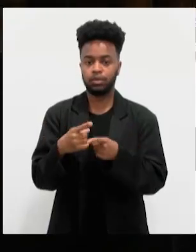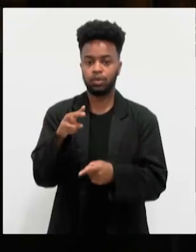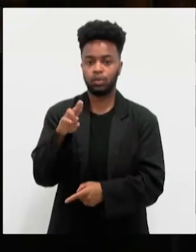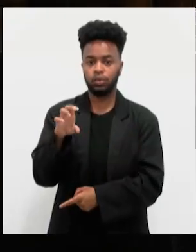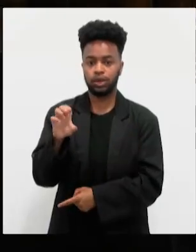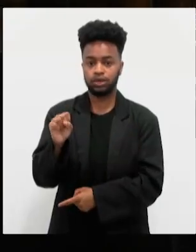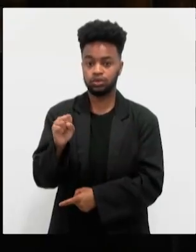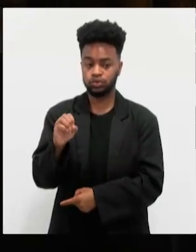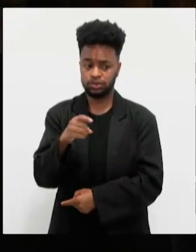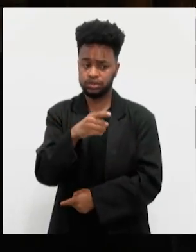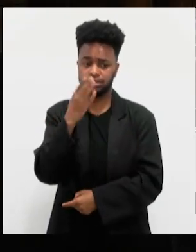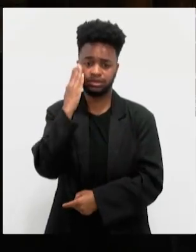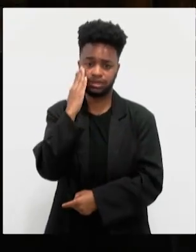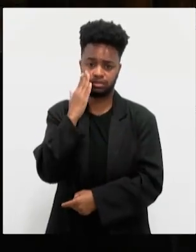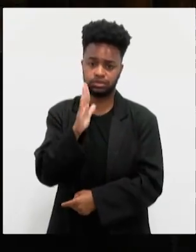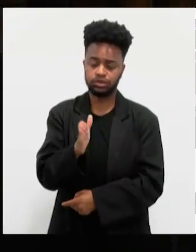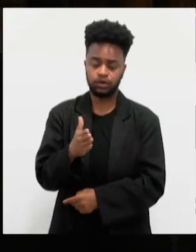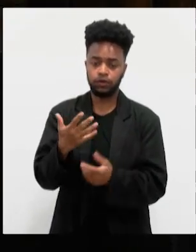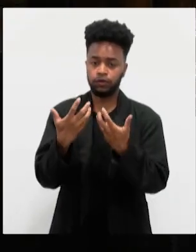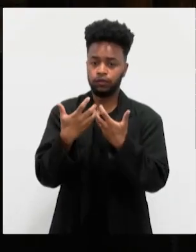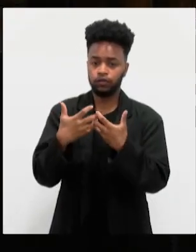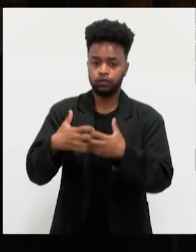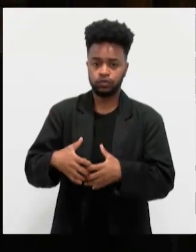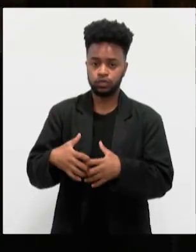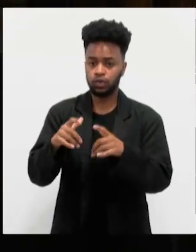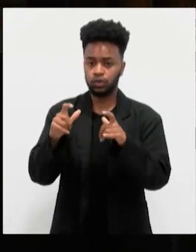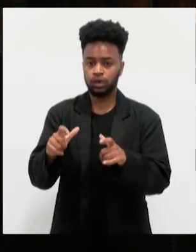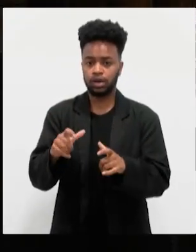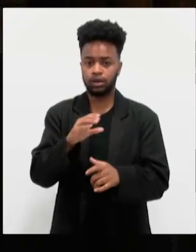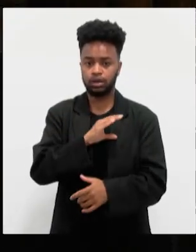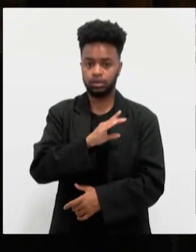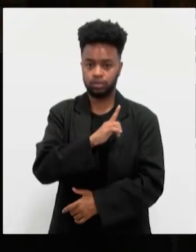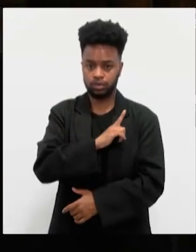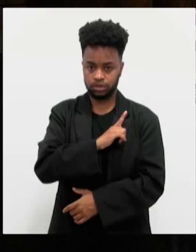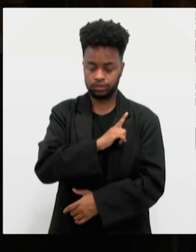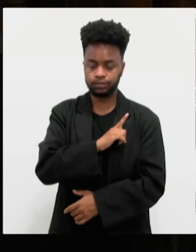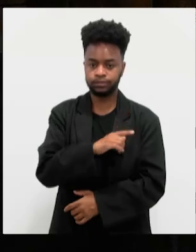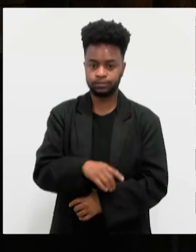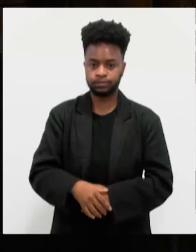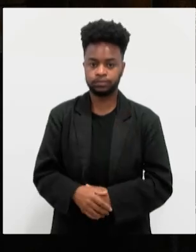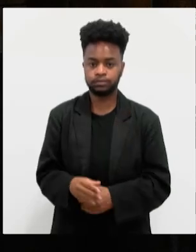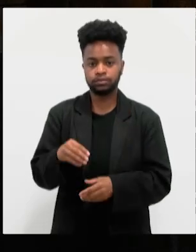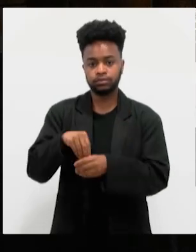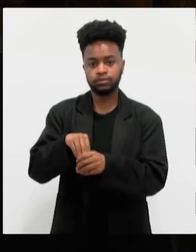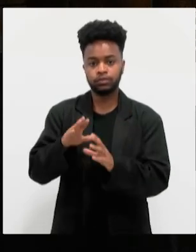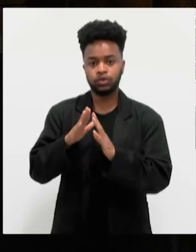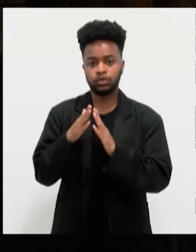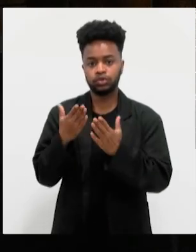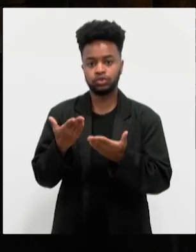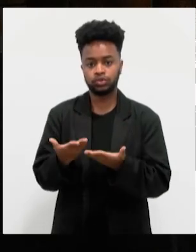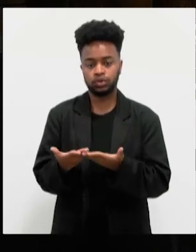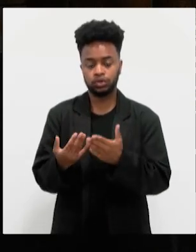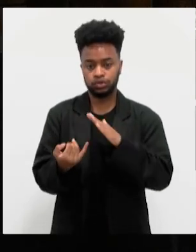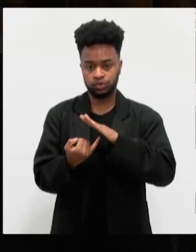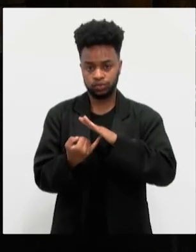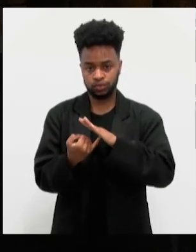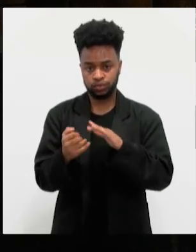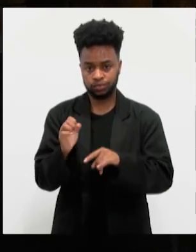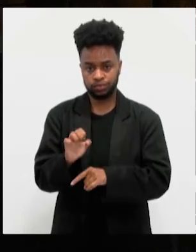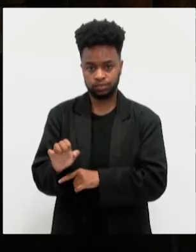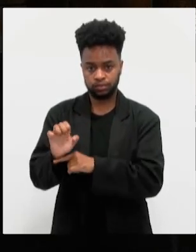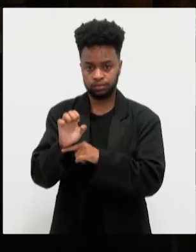Vossa Excelência, funcionava em Campo Grande, na escola, no Instituto de